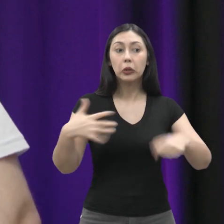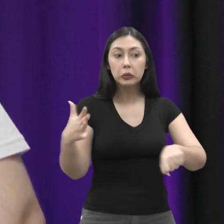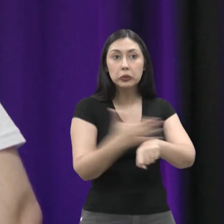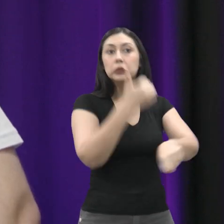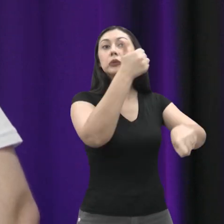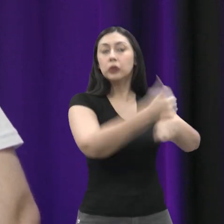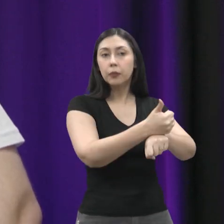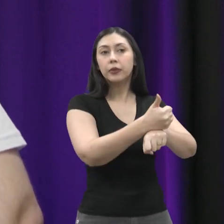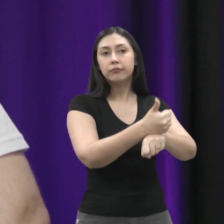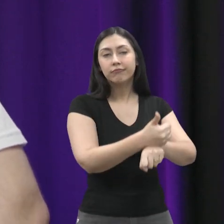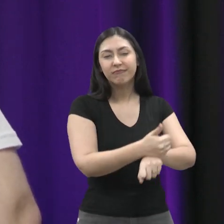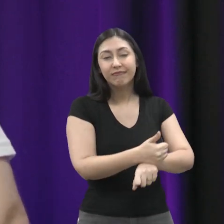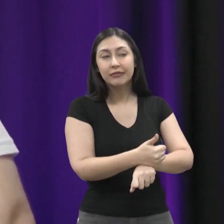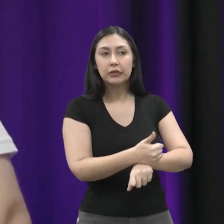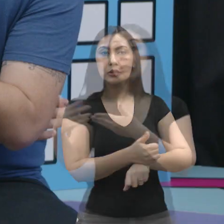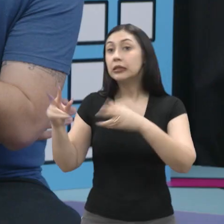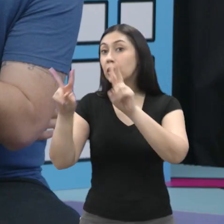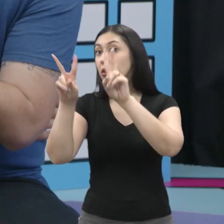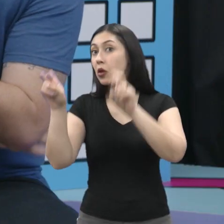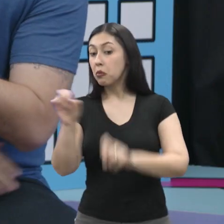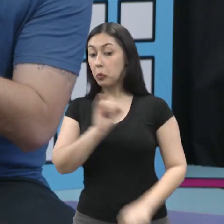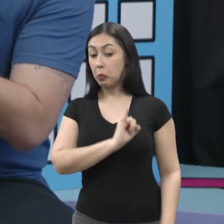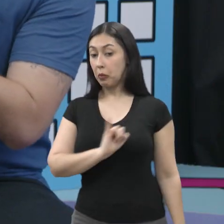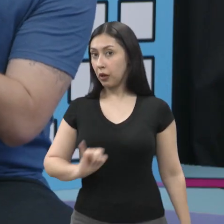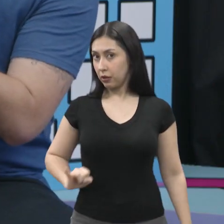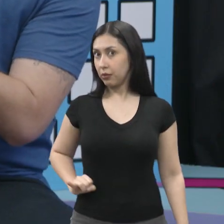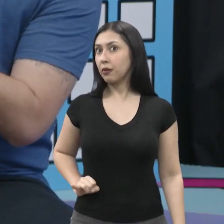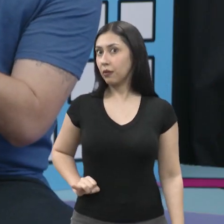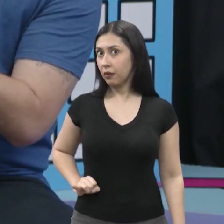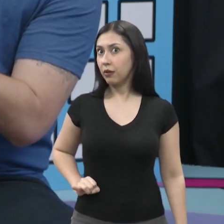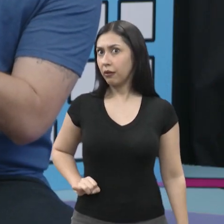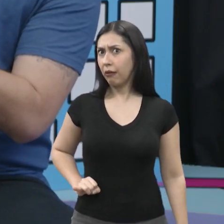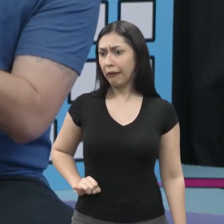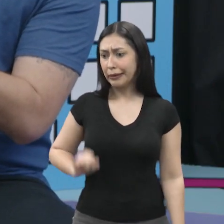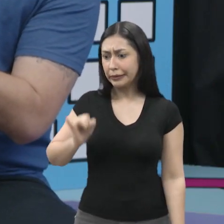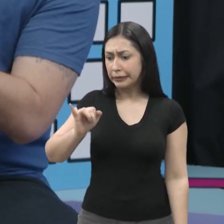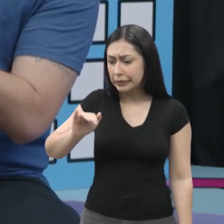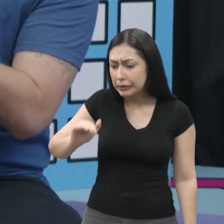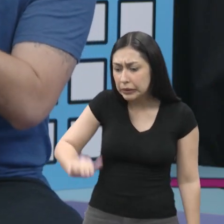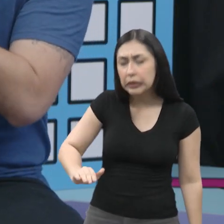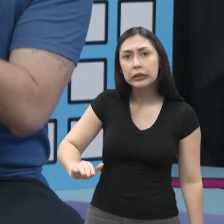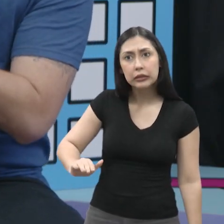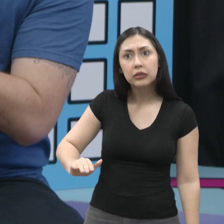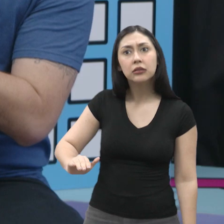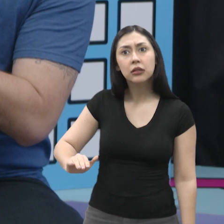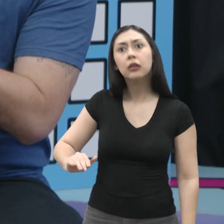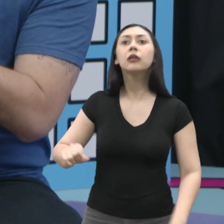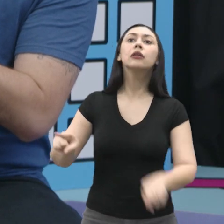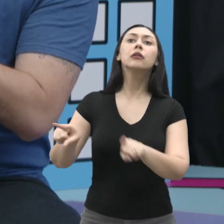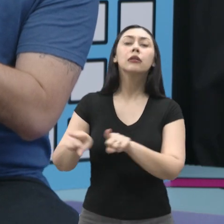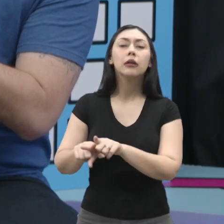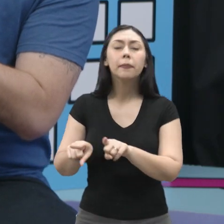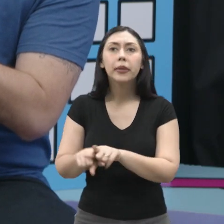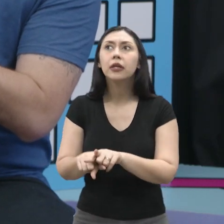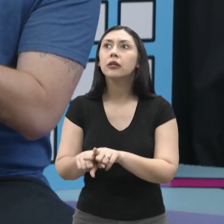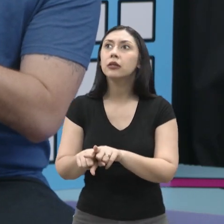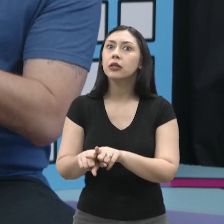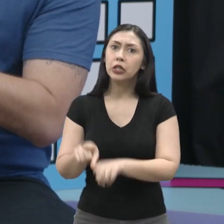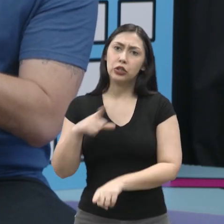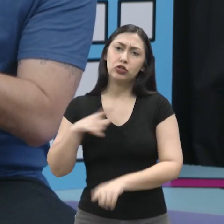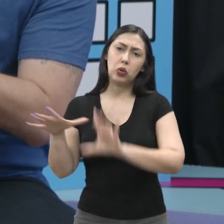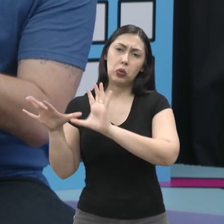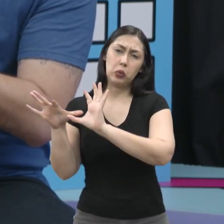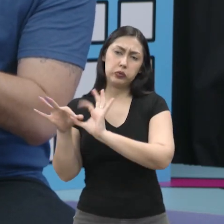que fazem esses acontecimentos. Professor, tem a questão do imperador ainda na infância e ao mesmo